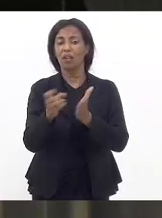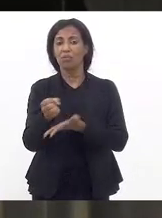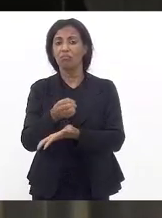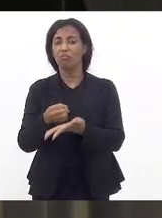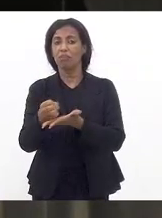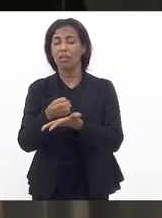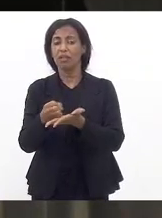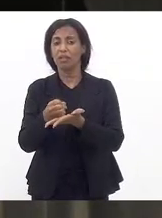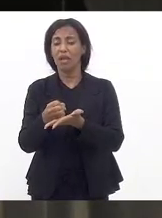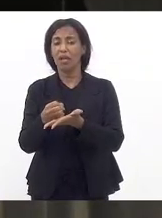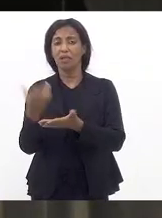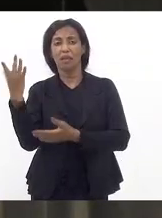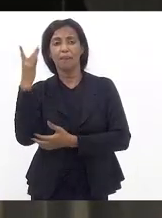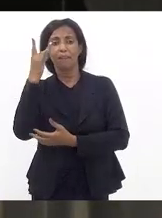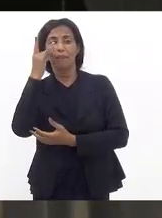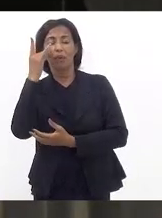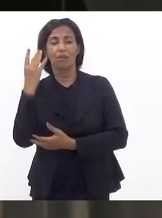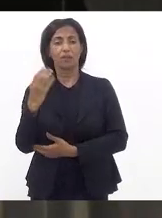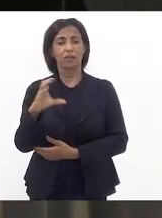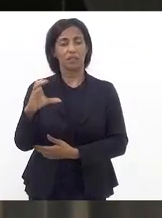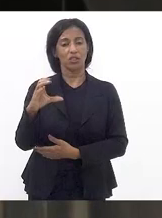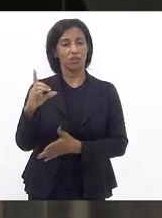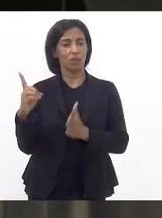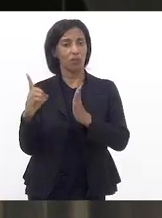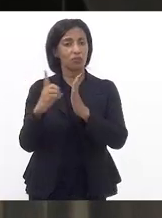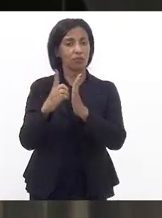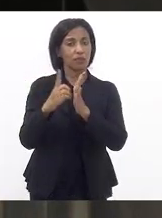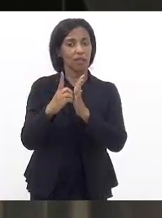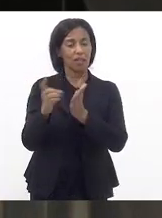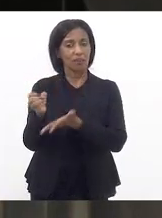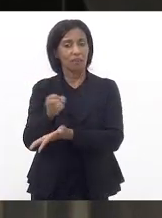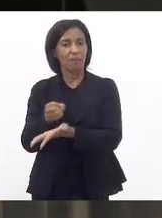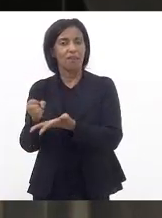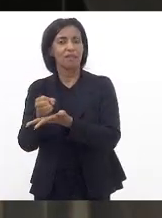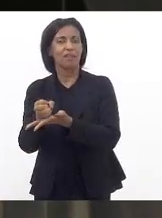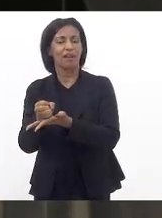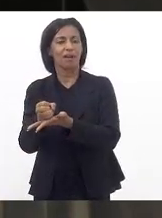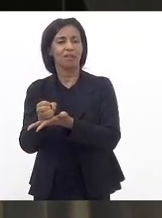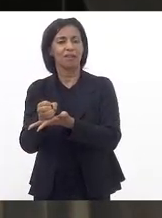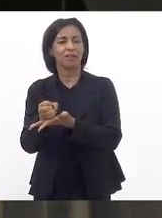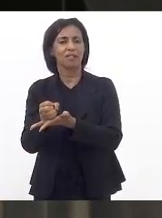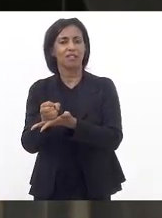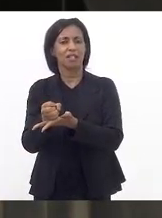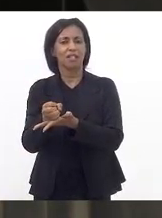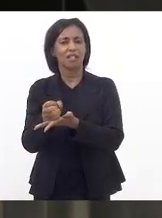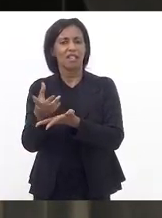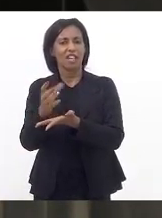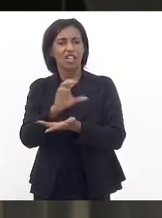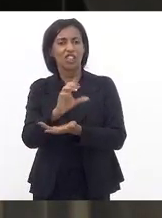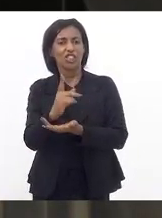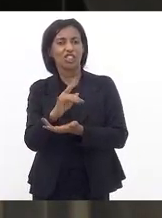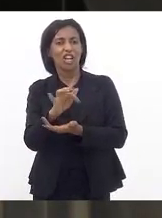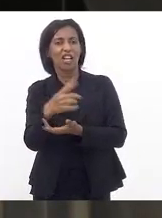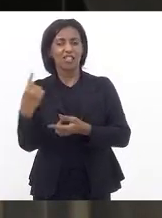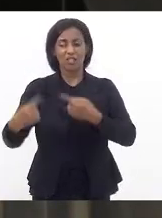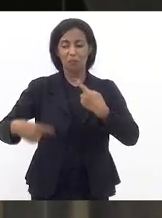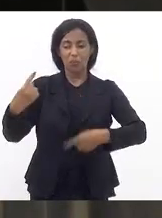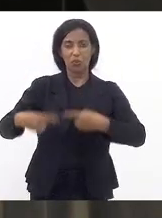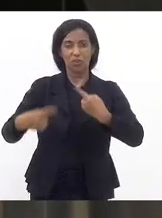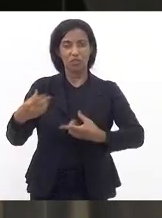baseado em evidências científicas é um decreto baseados em charlatanice